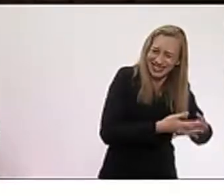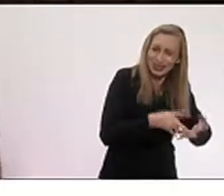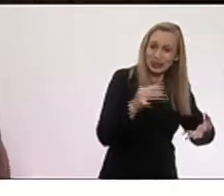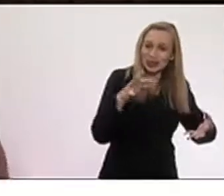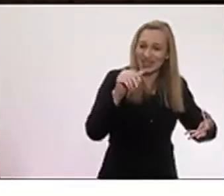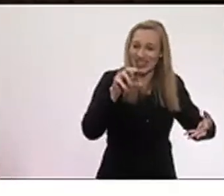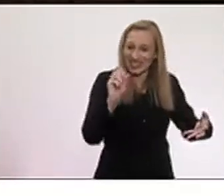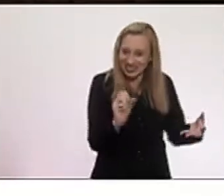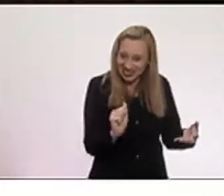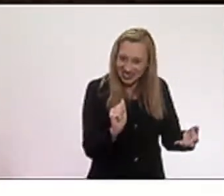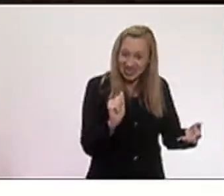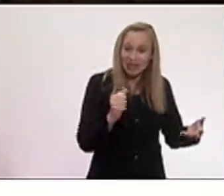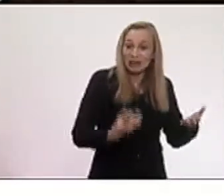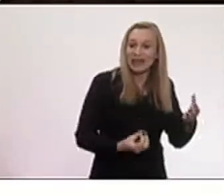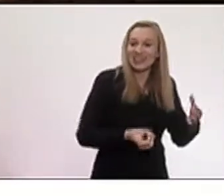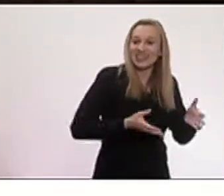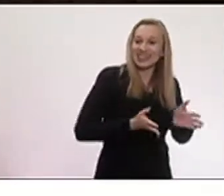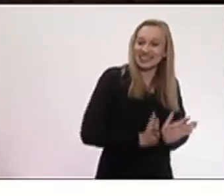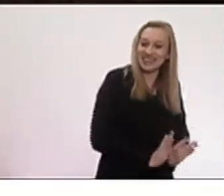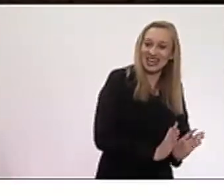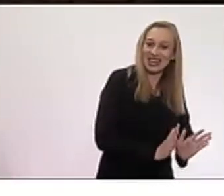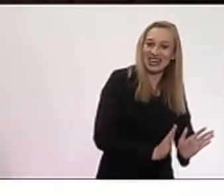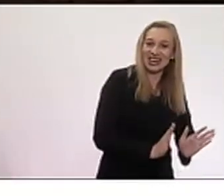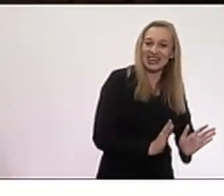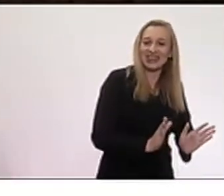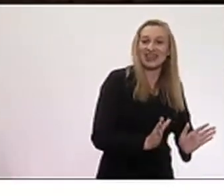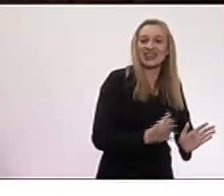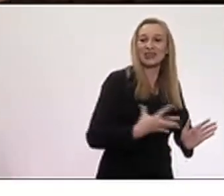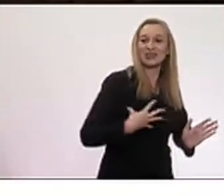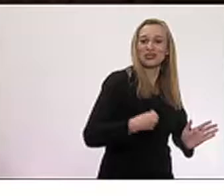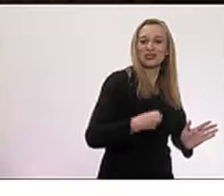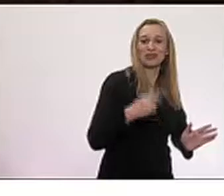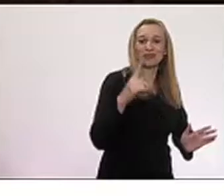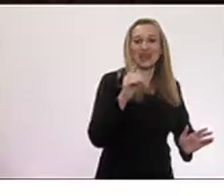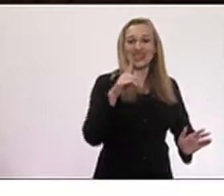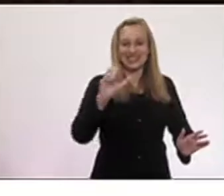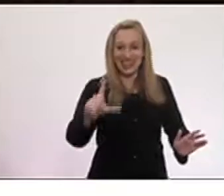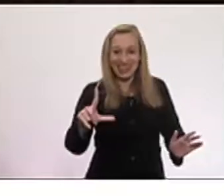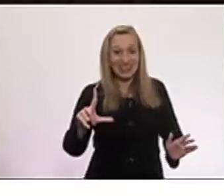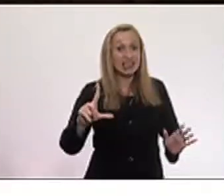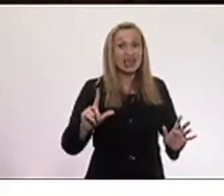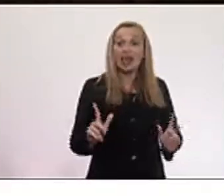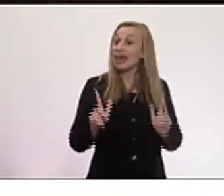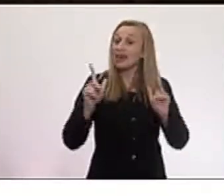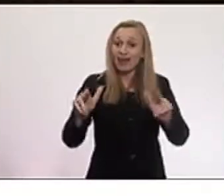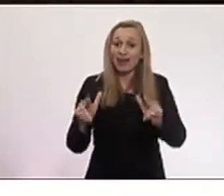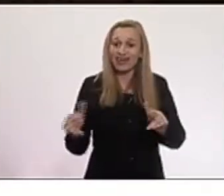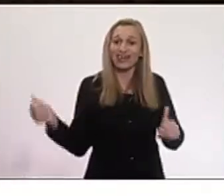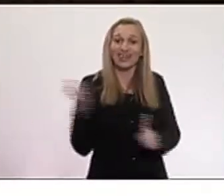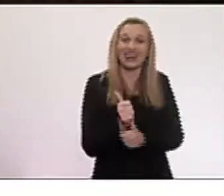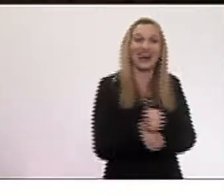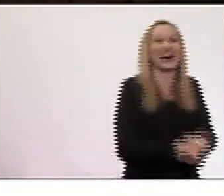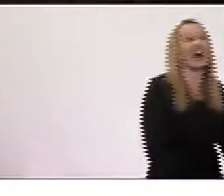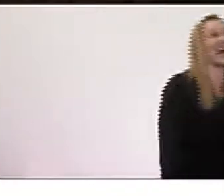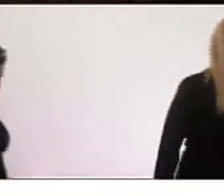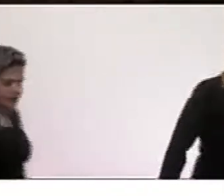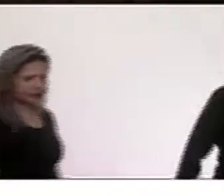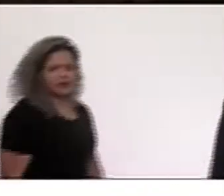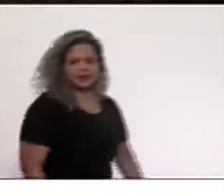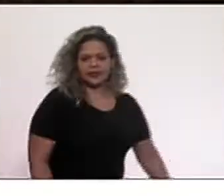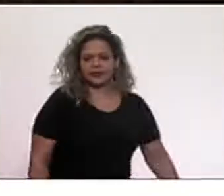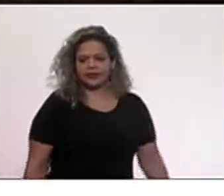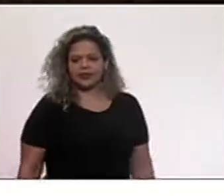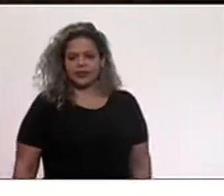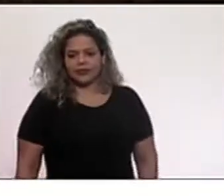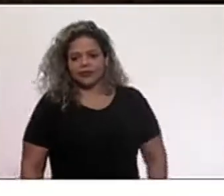para nascer um filhote do PSL. E é exatamente isso que nós não queremos,